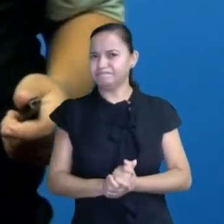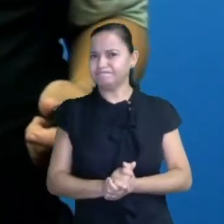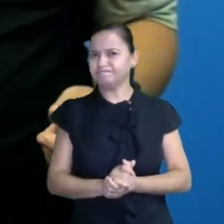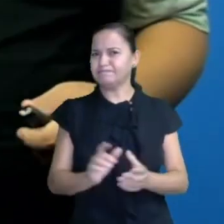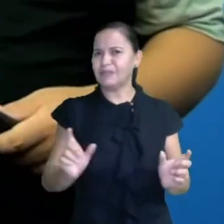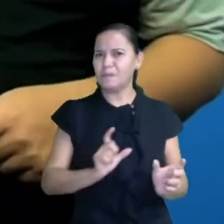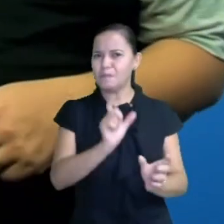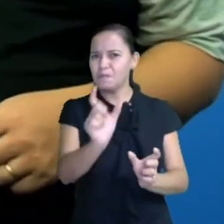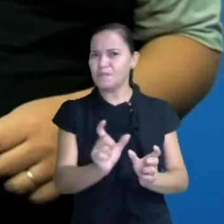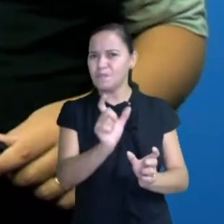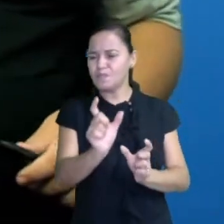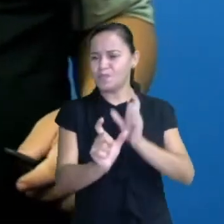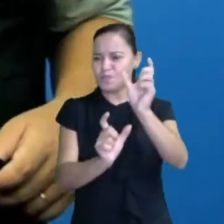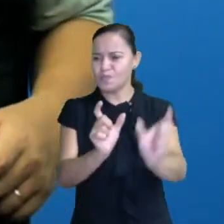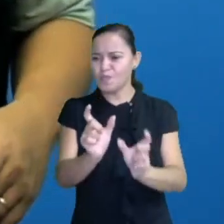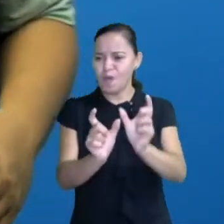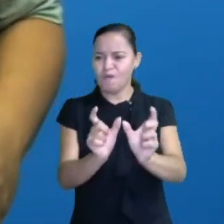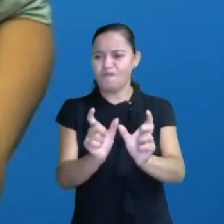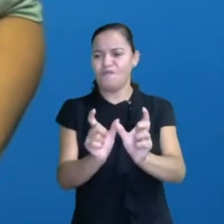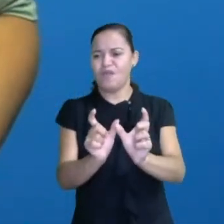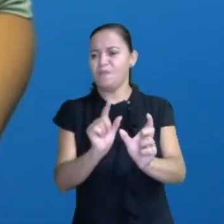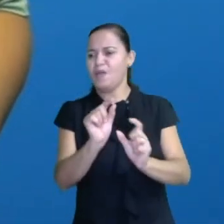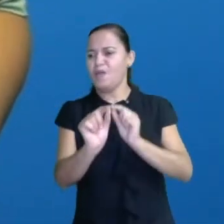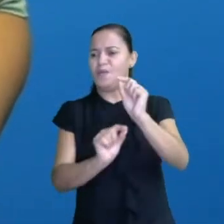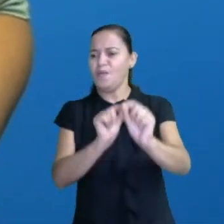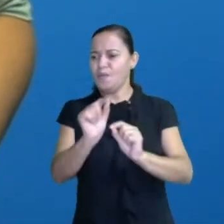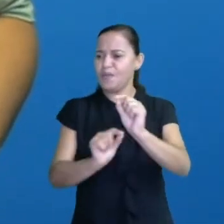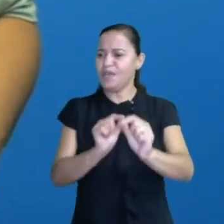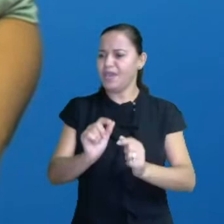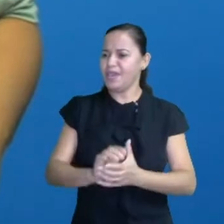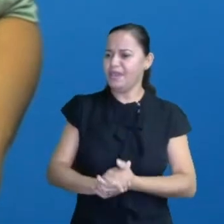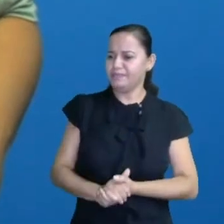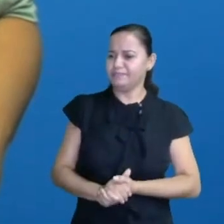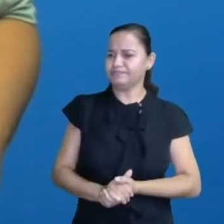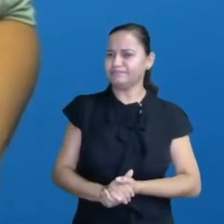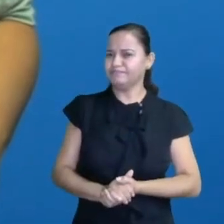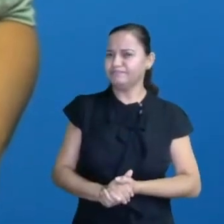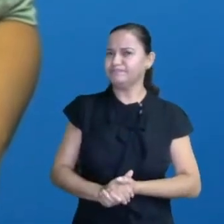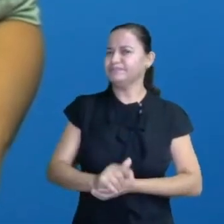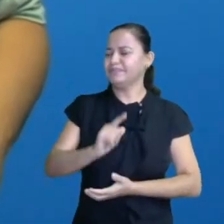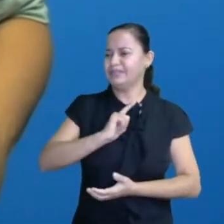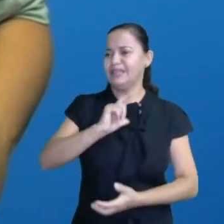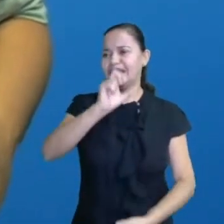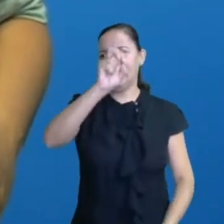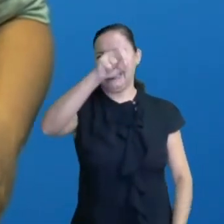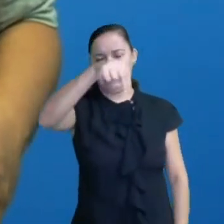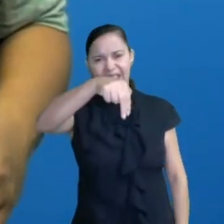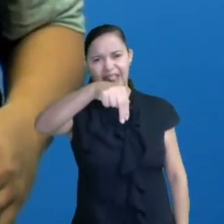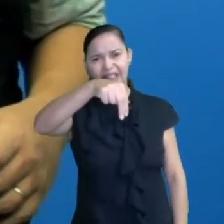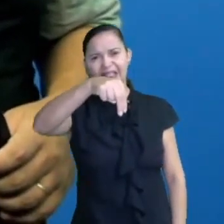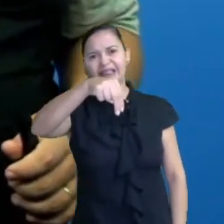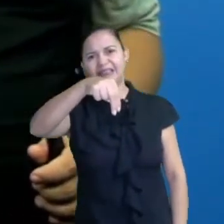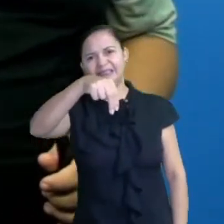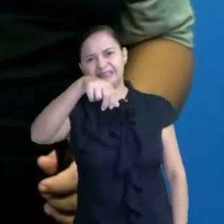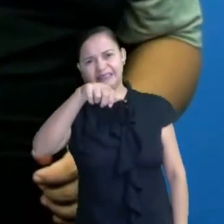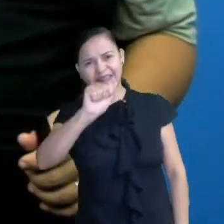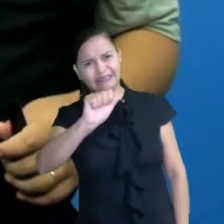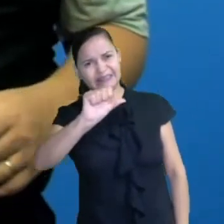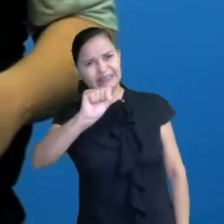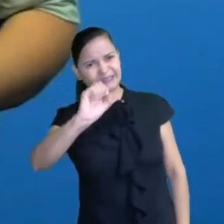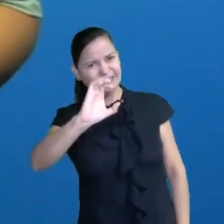sendo trabalhado aqui? Será esse nasce. Vê, esse nasce, né? Até o